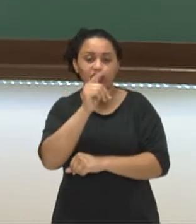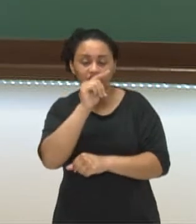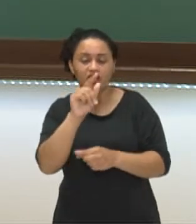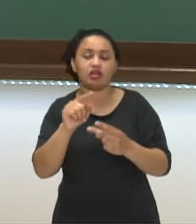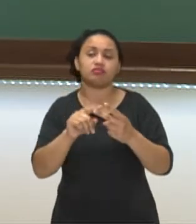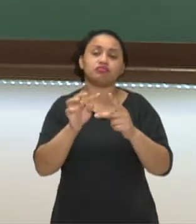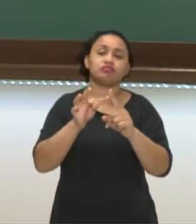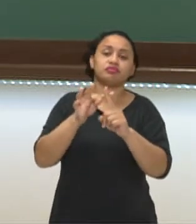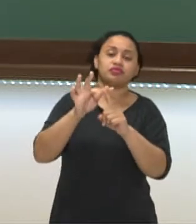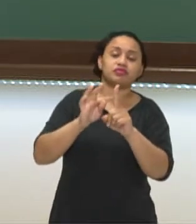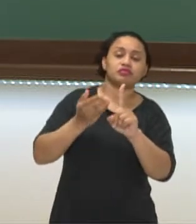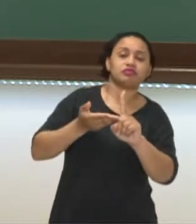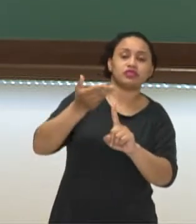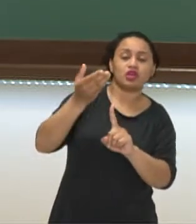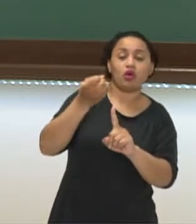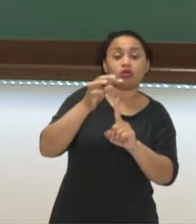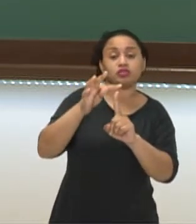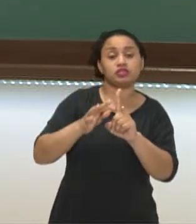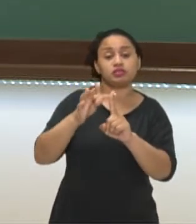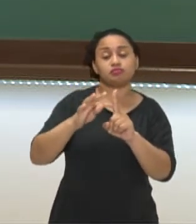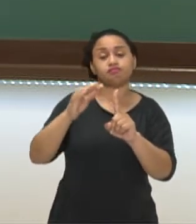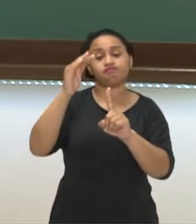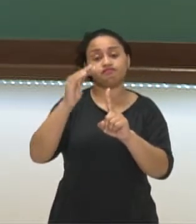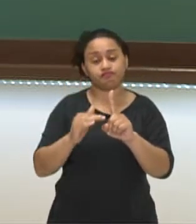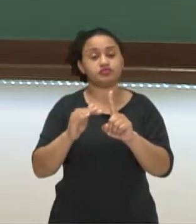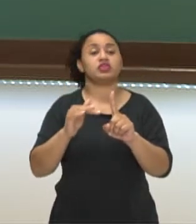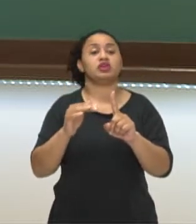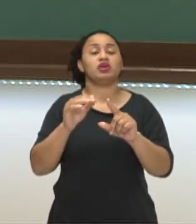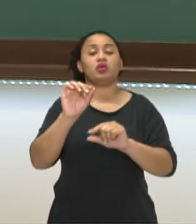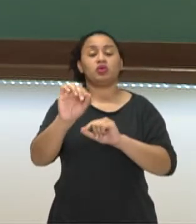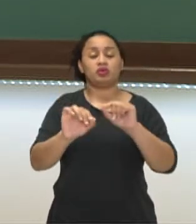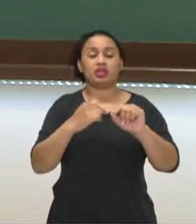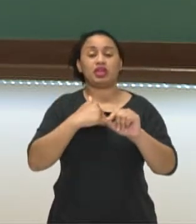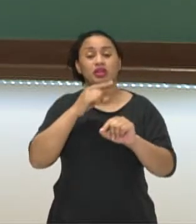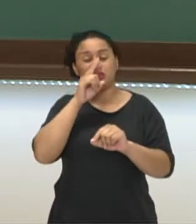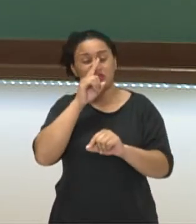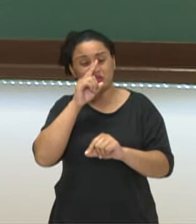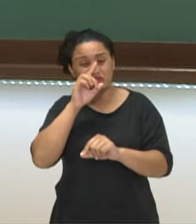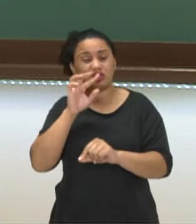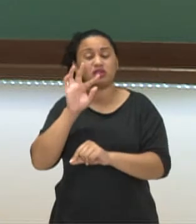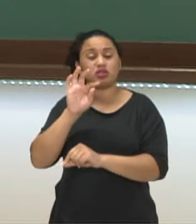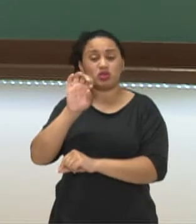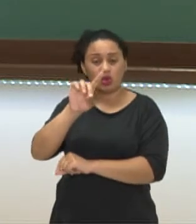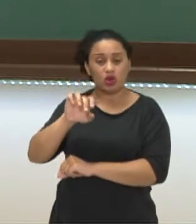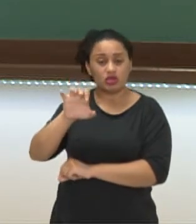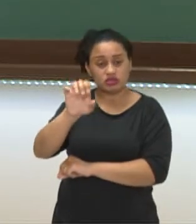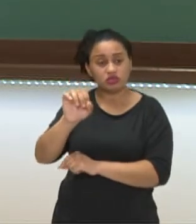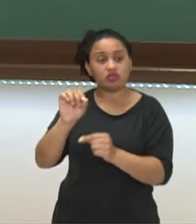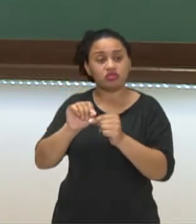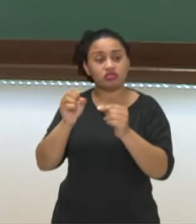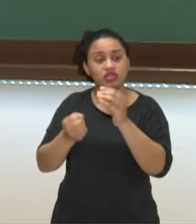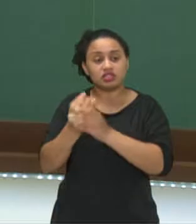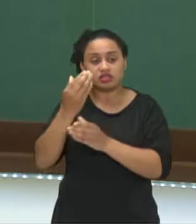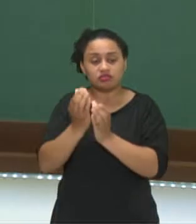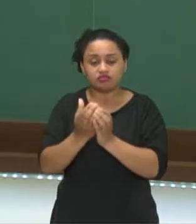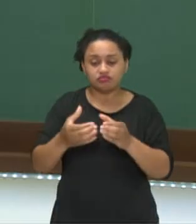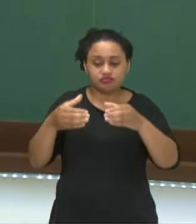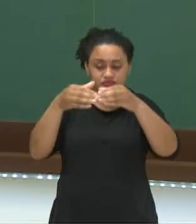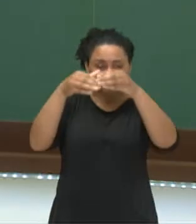aumento da temperatura ou baixa temperatura, nível de toxicidade. Isso faz com que elas formem